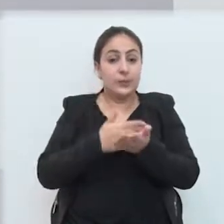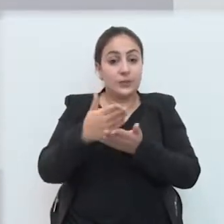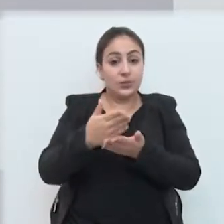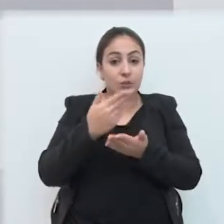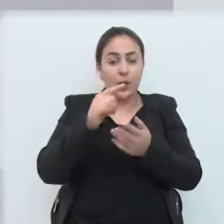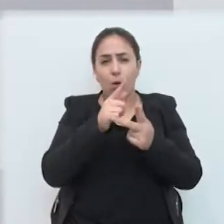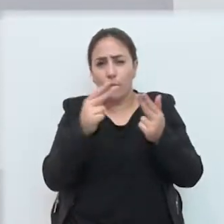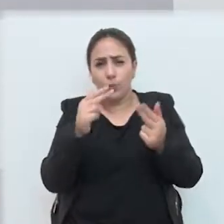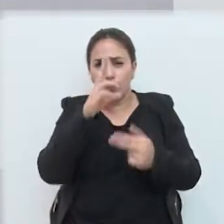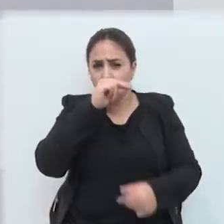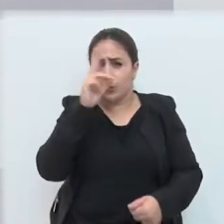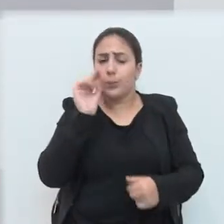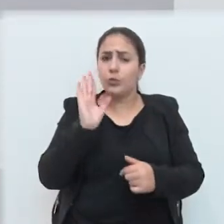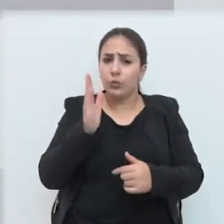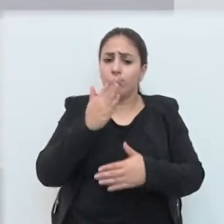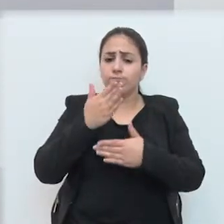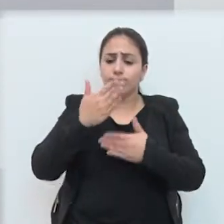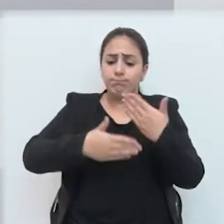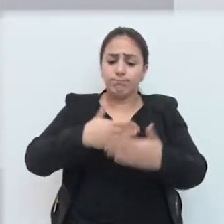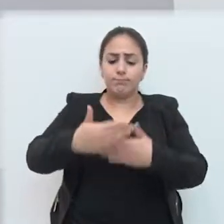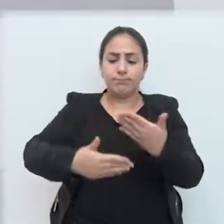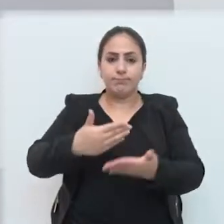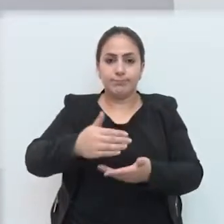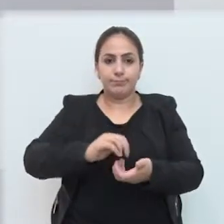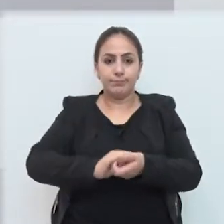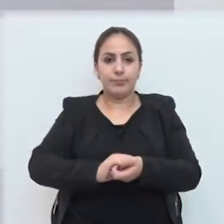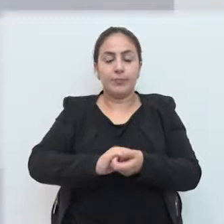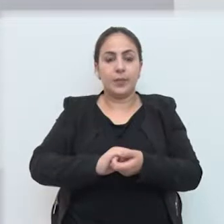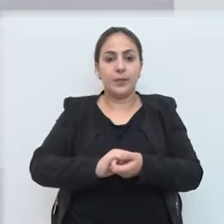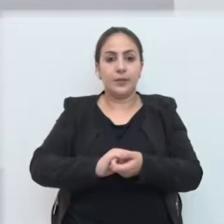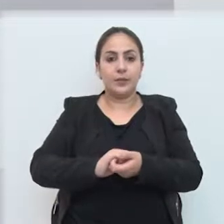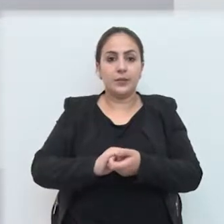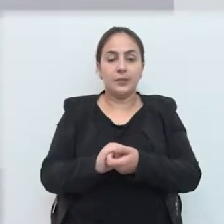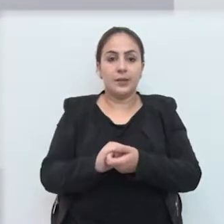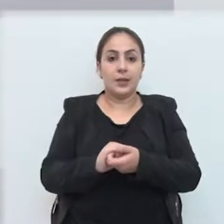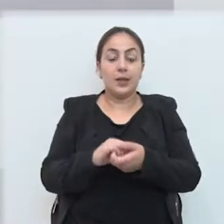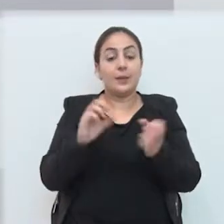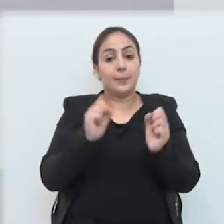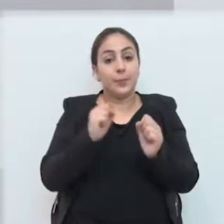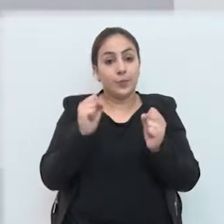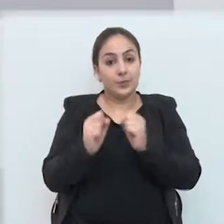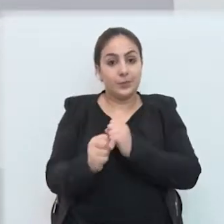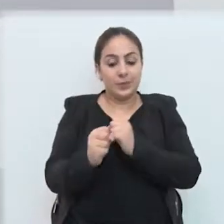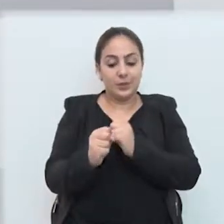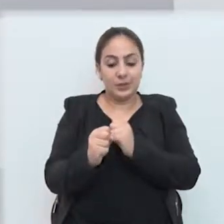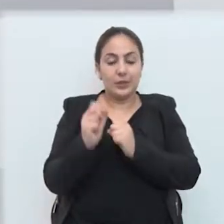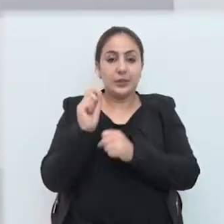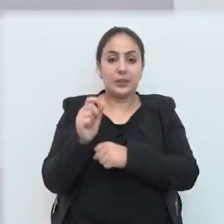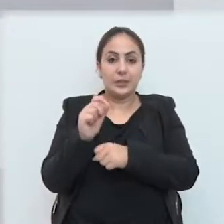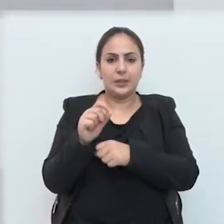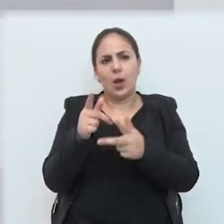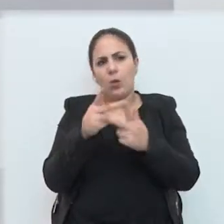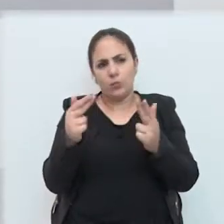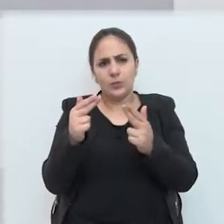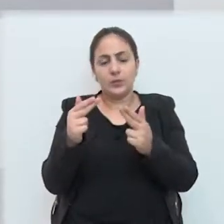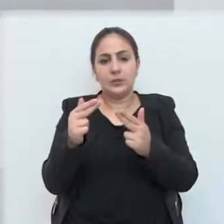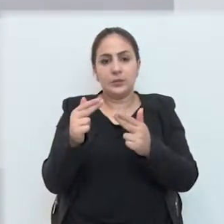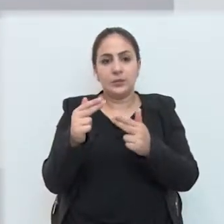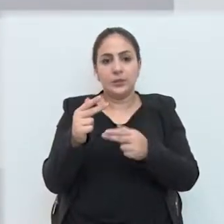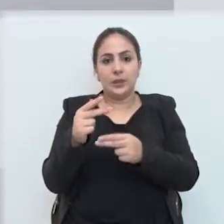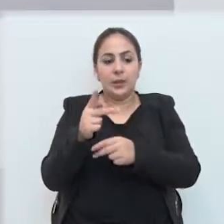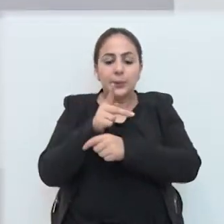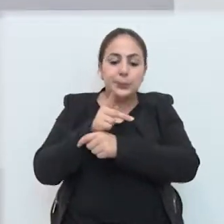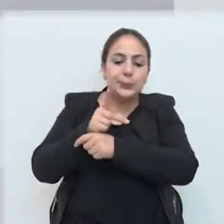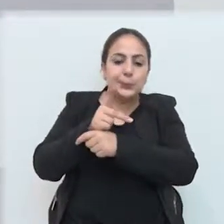uma iniciativa que alguns municípios já têm desenvolvido, no seguinte sentido, de possibilitar com que algumas câmaras